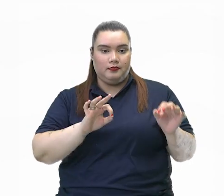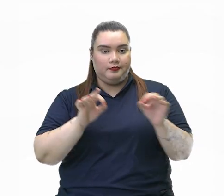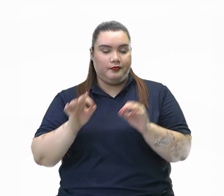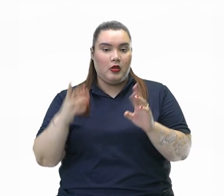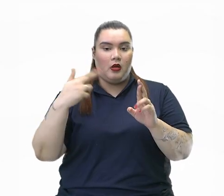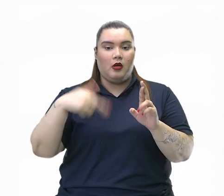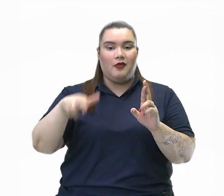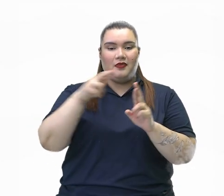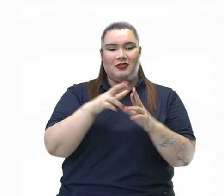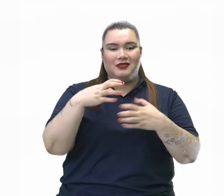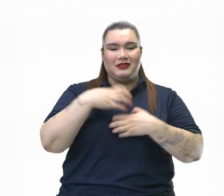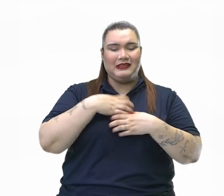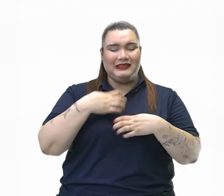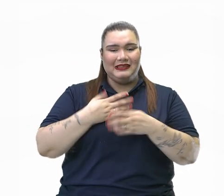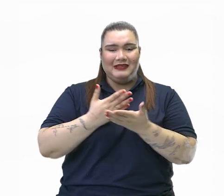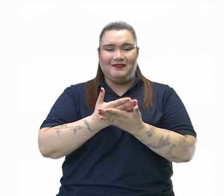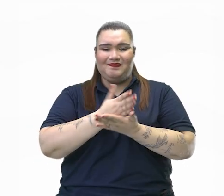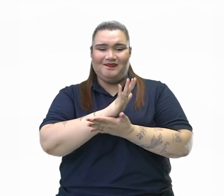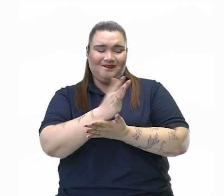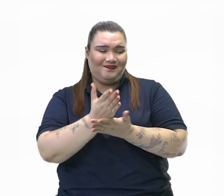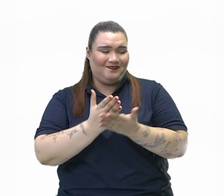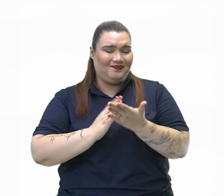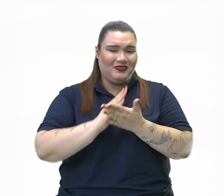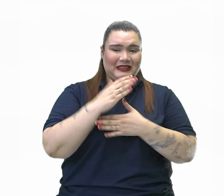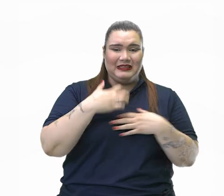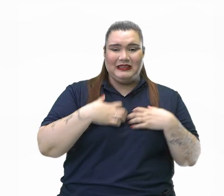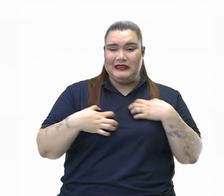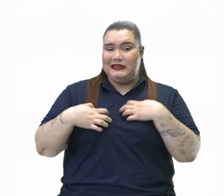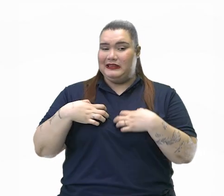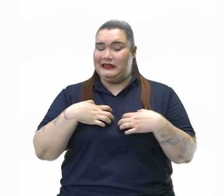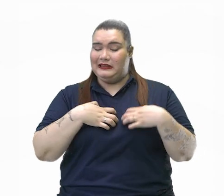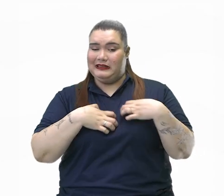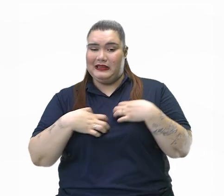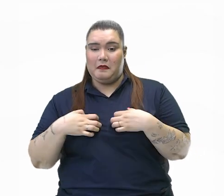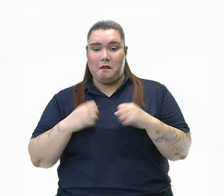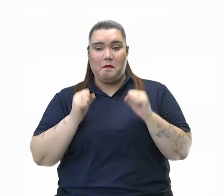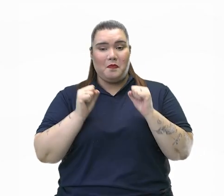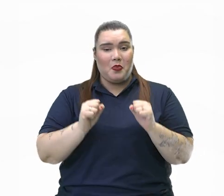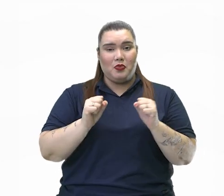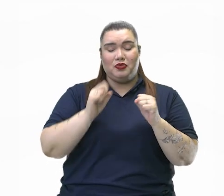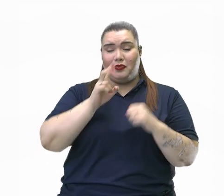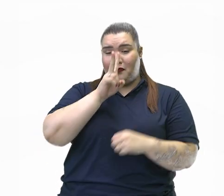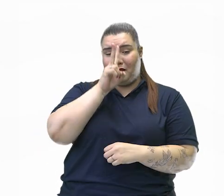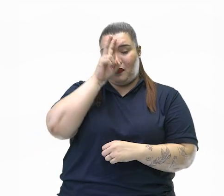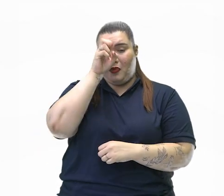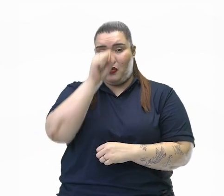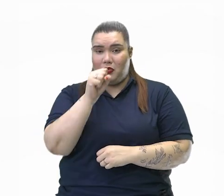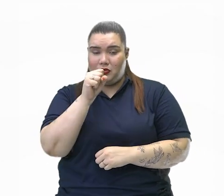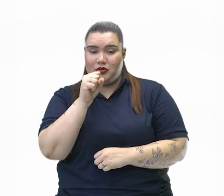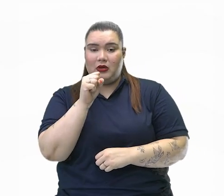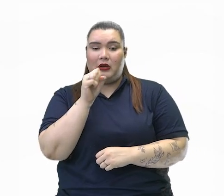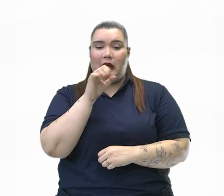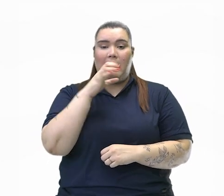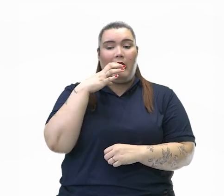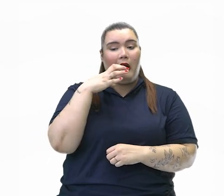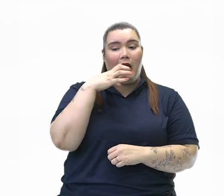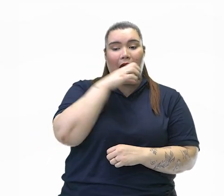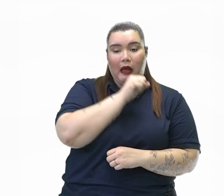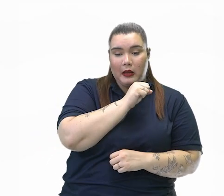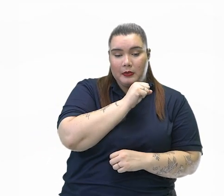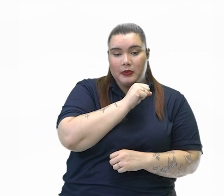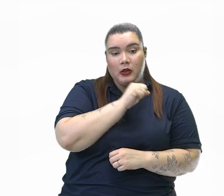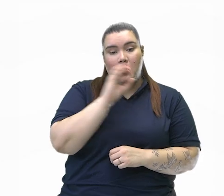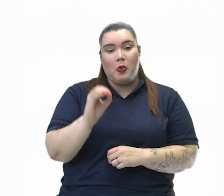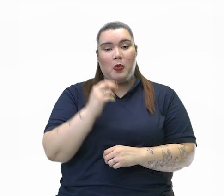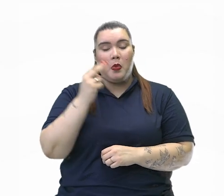e refere-se a uma sensação desagradável ou desconfortável que pode ser aguda, intensa e de curta duração,